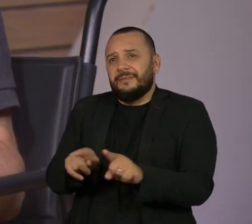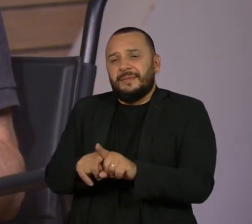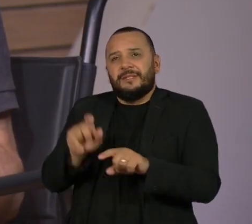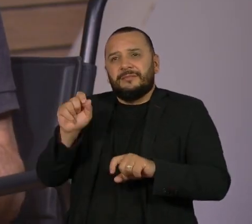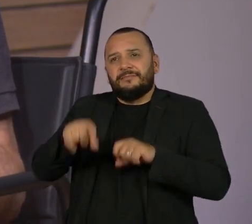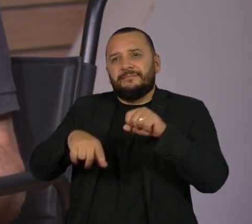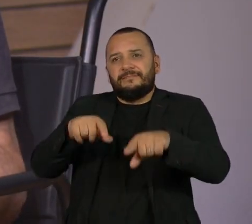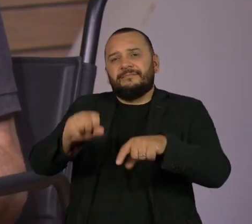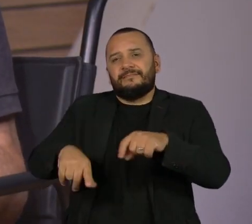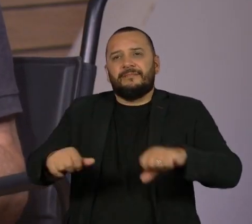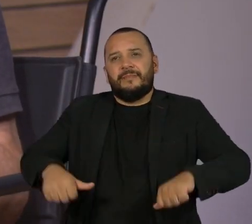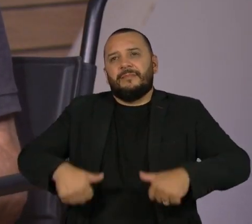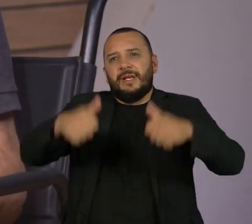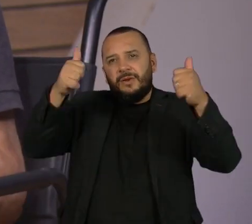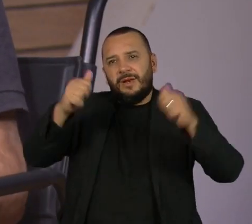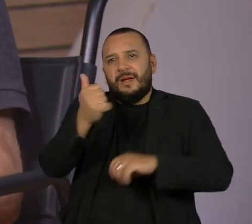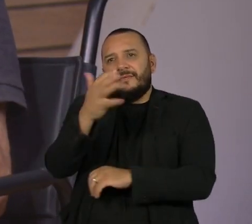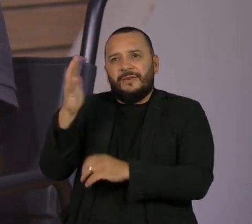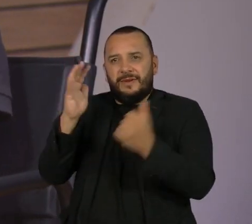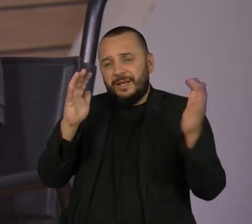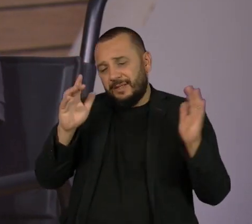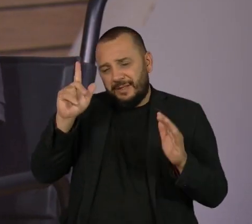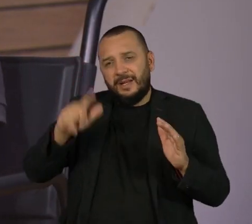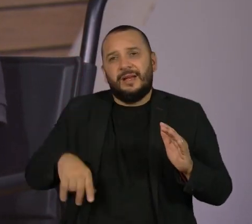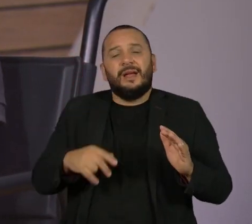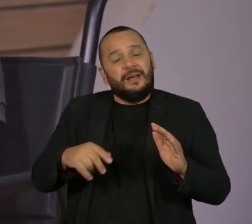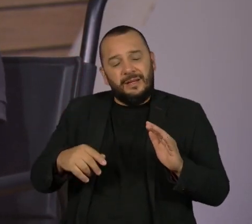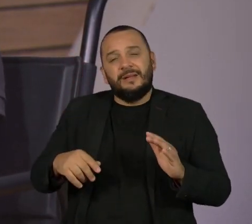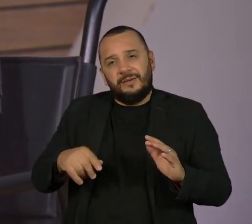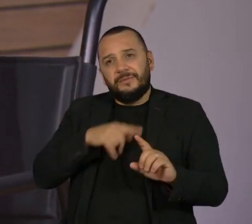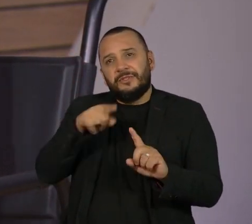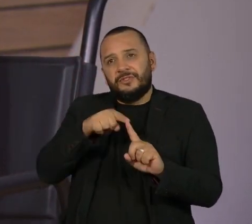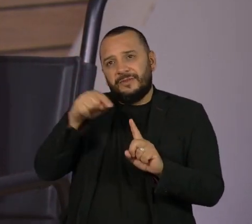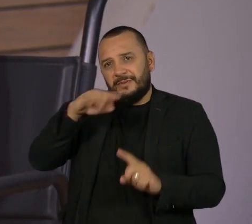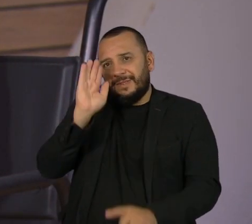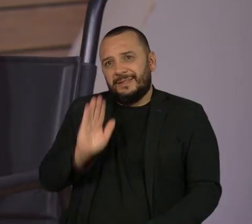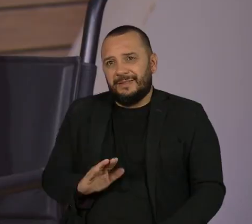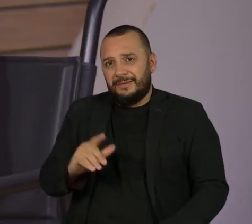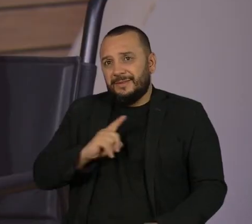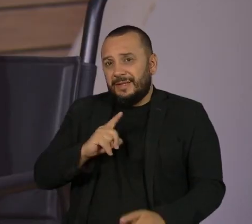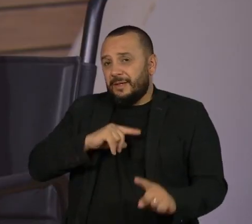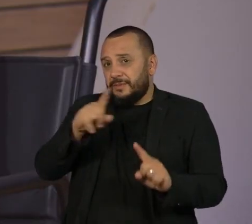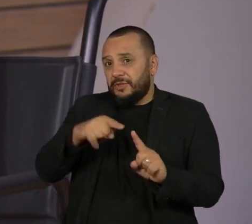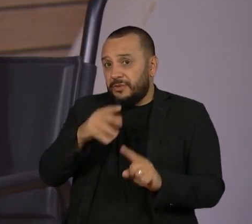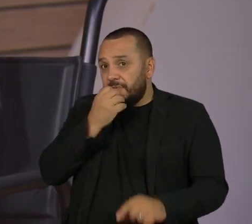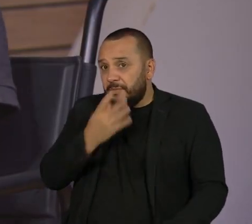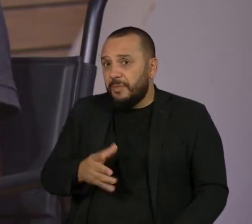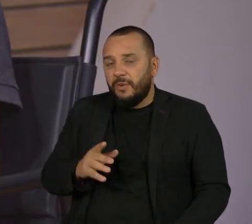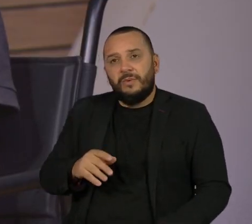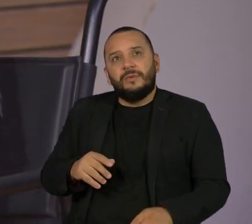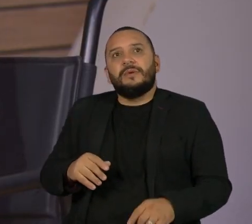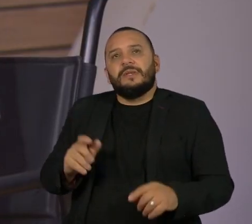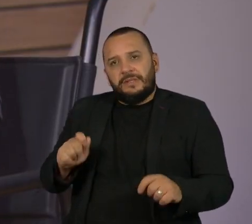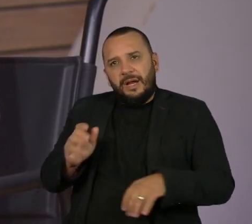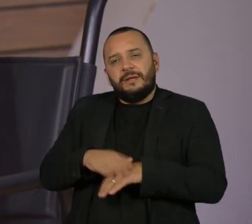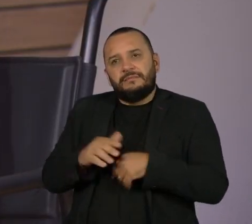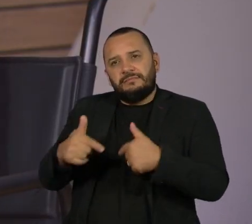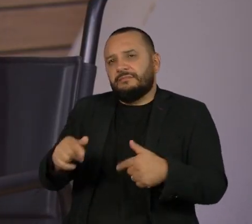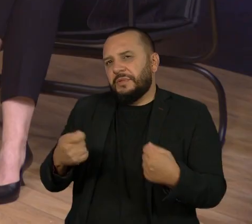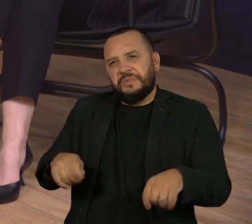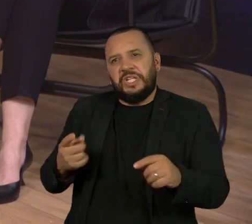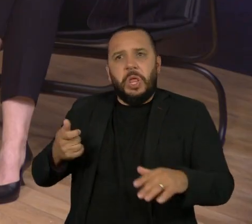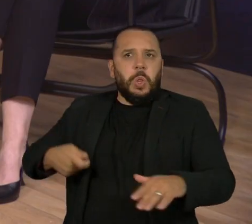florestal é vocação do Brasil. Na realidade, o Brasil tem boas metas que podem ser feitas sem exigir, por exemplo, grande